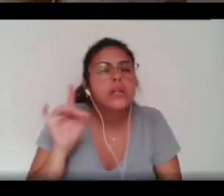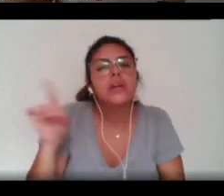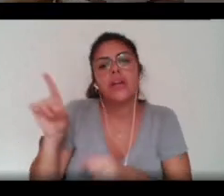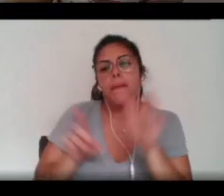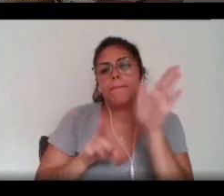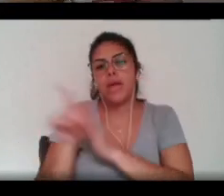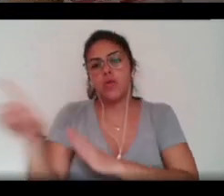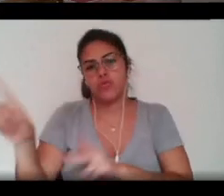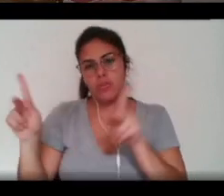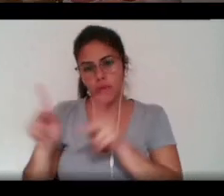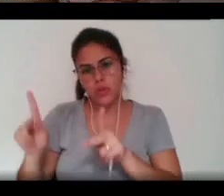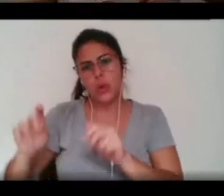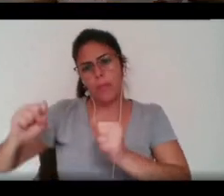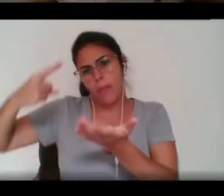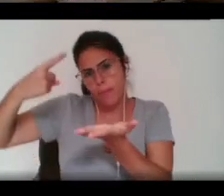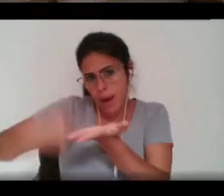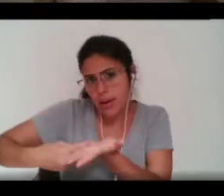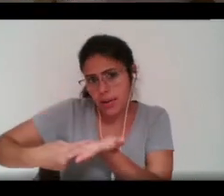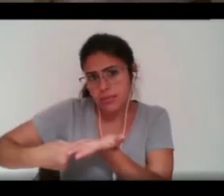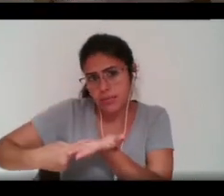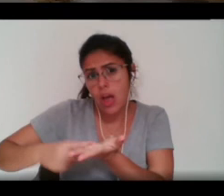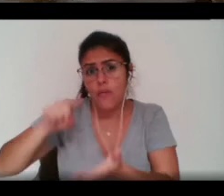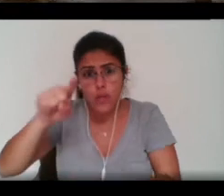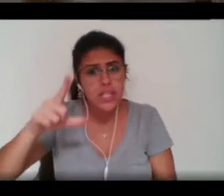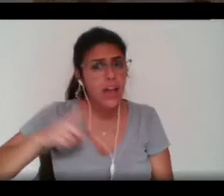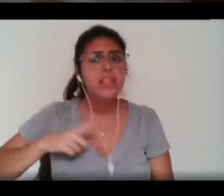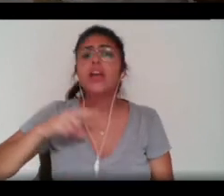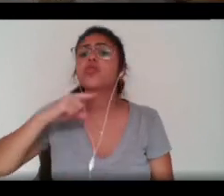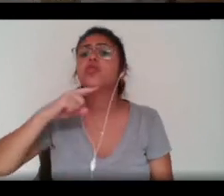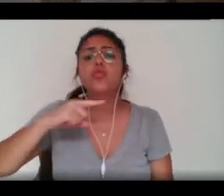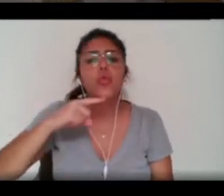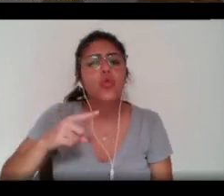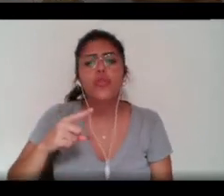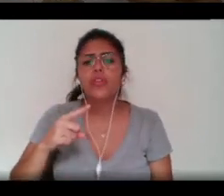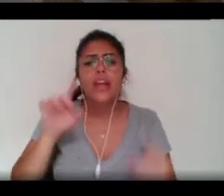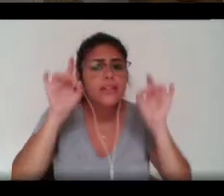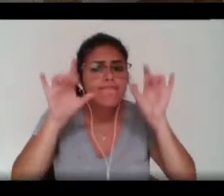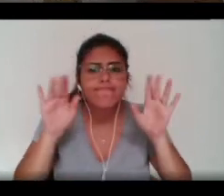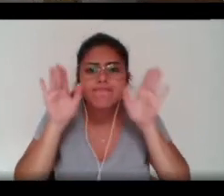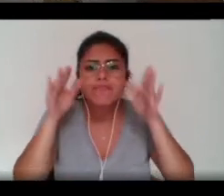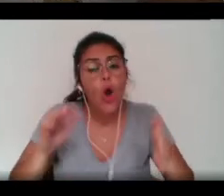Ou você só achou tudo muito rápido como um todo?